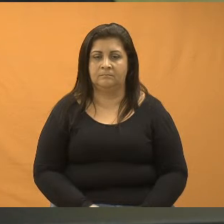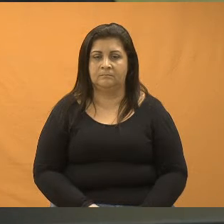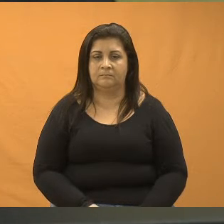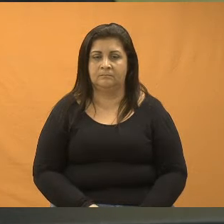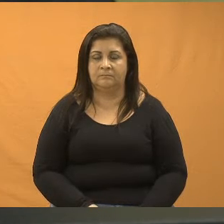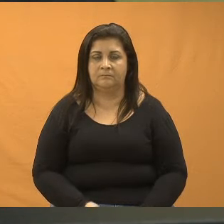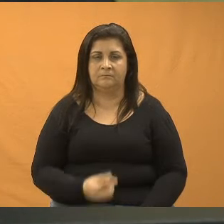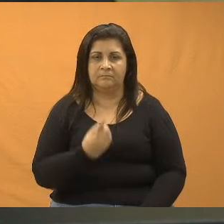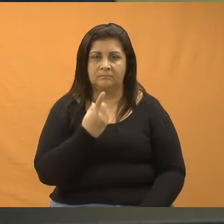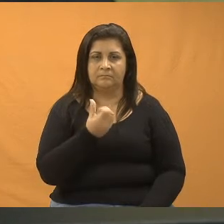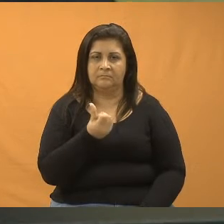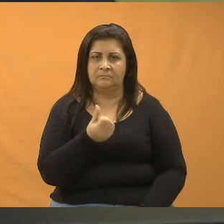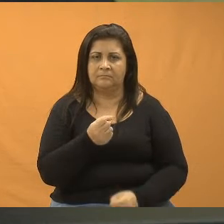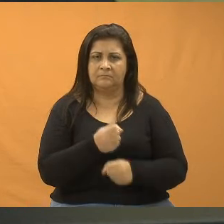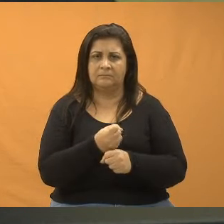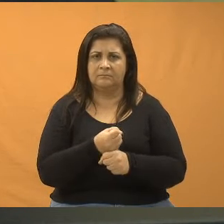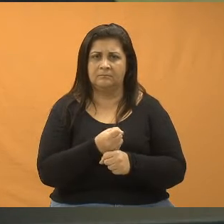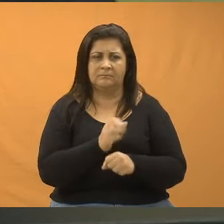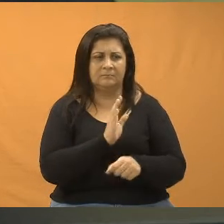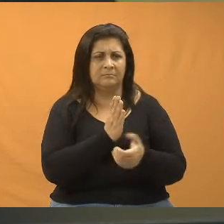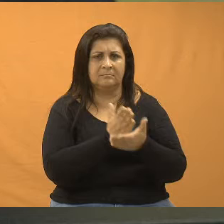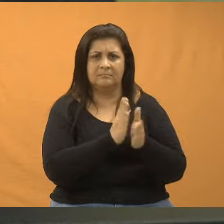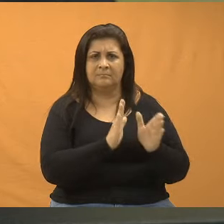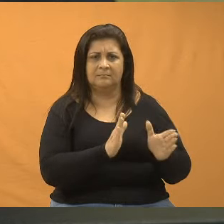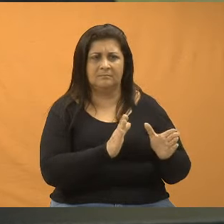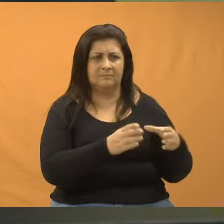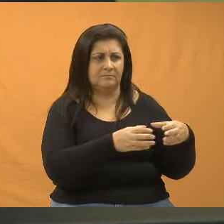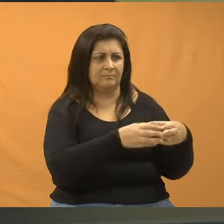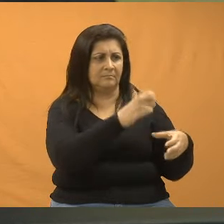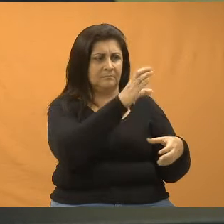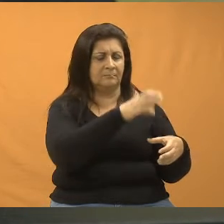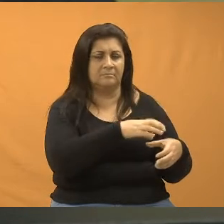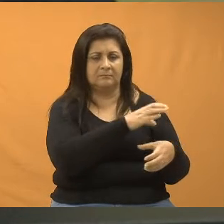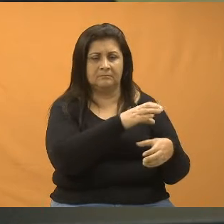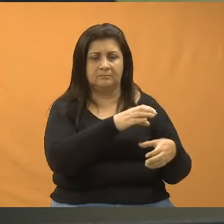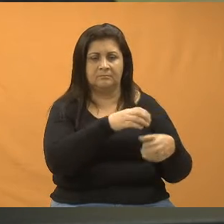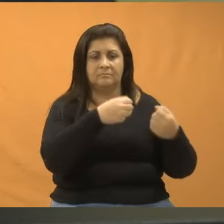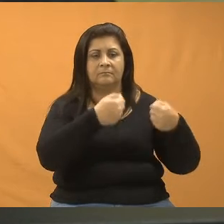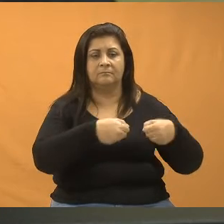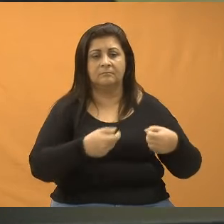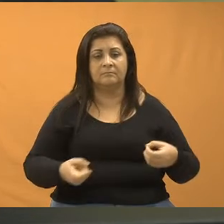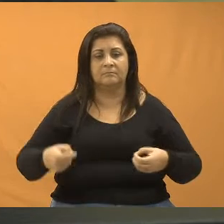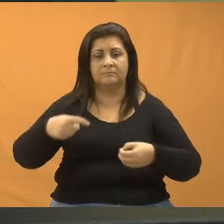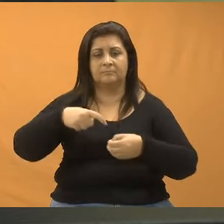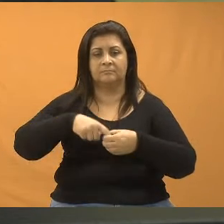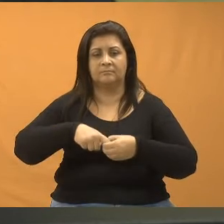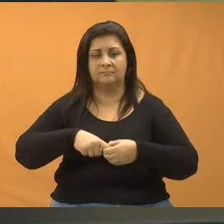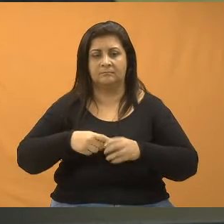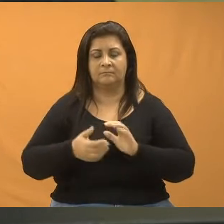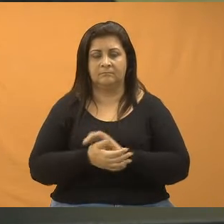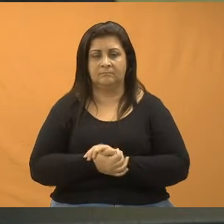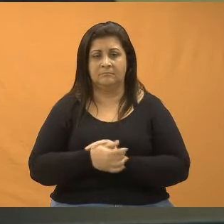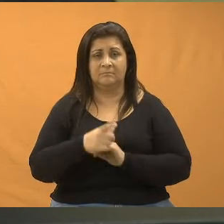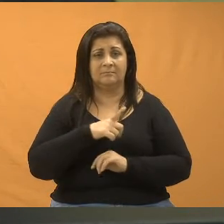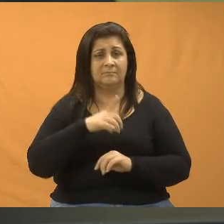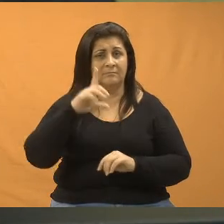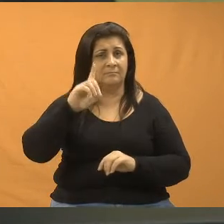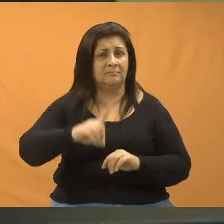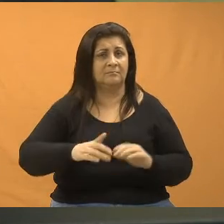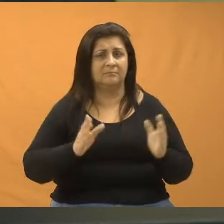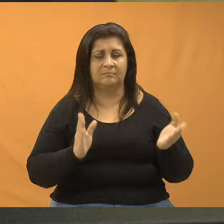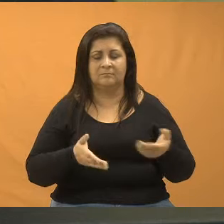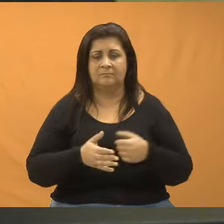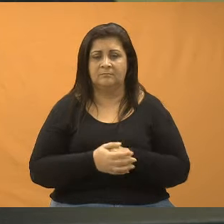está 16 anos parado, a Irmandade precisa retomar, a Irmandade foi feita uma diretoria agora, né?